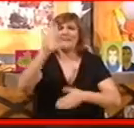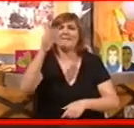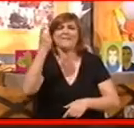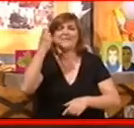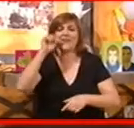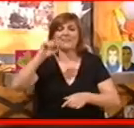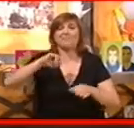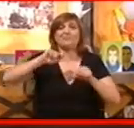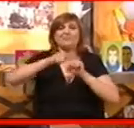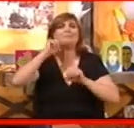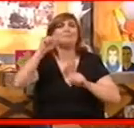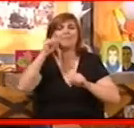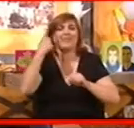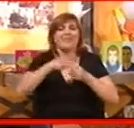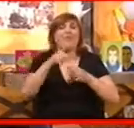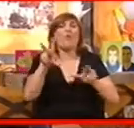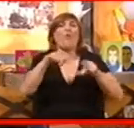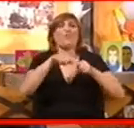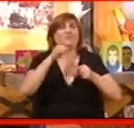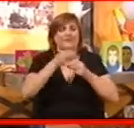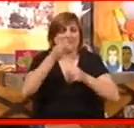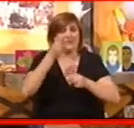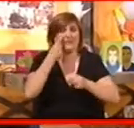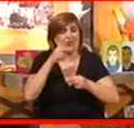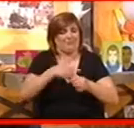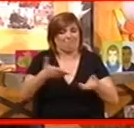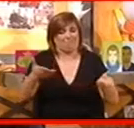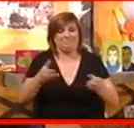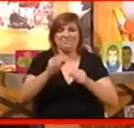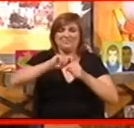furar. Só para saberem que usamos embalagens novas.